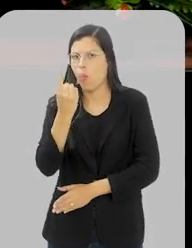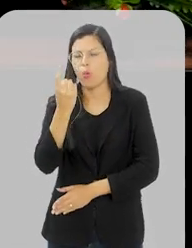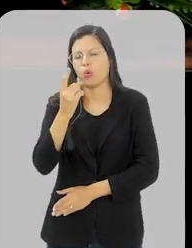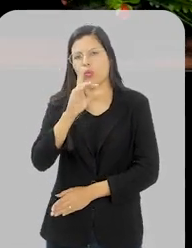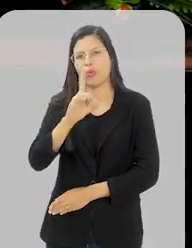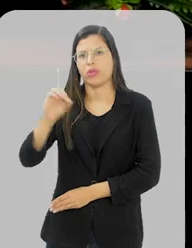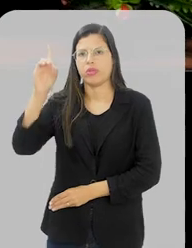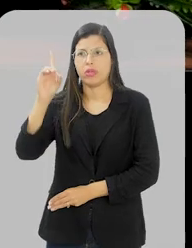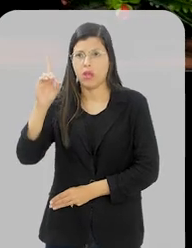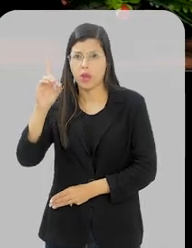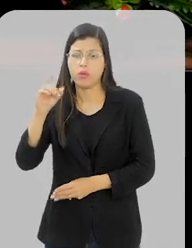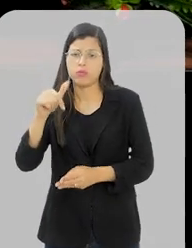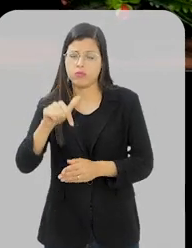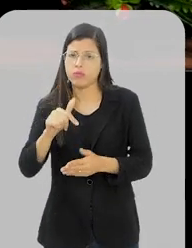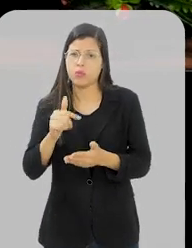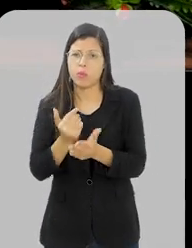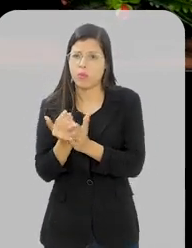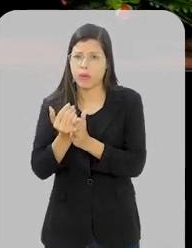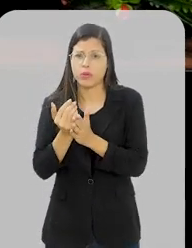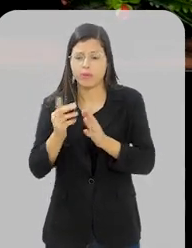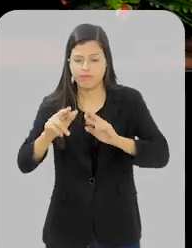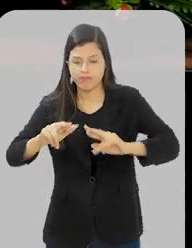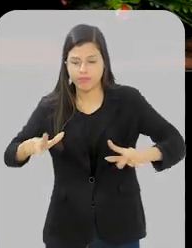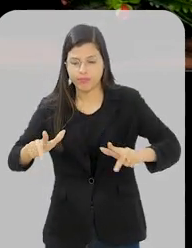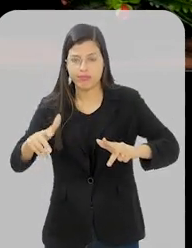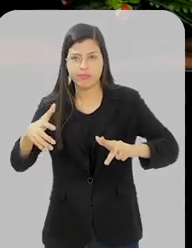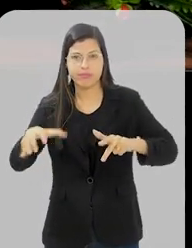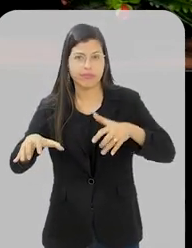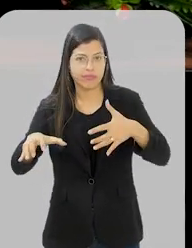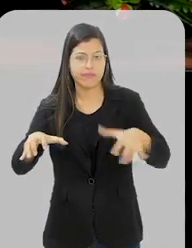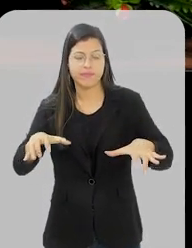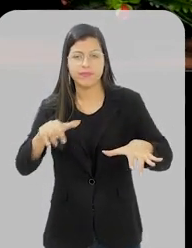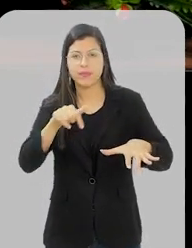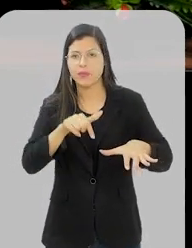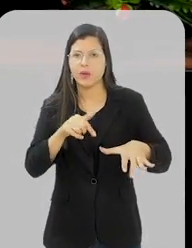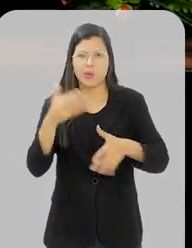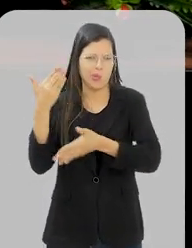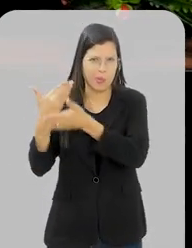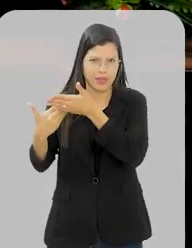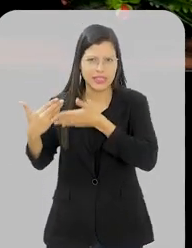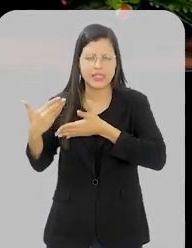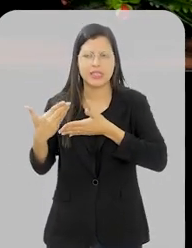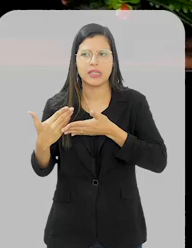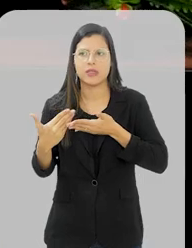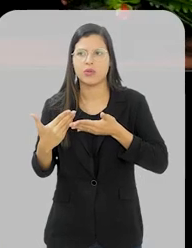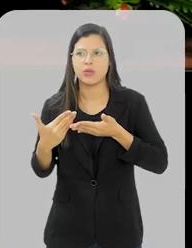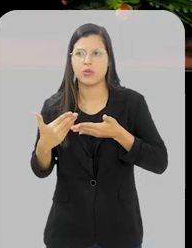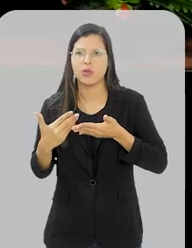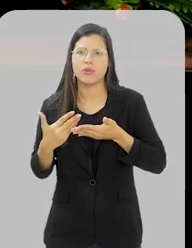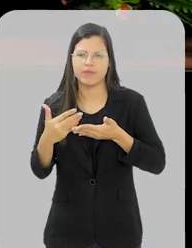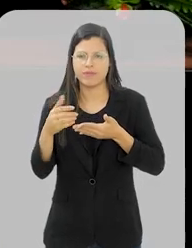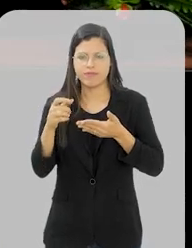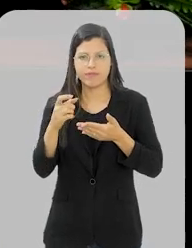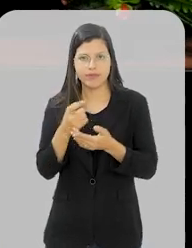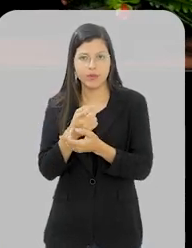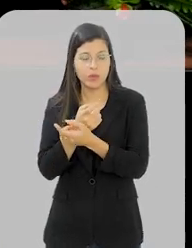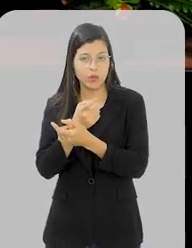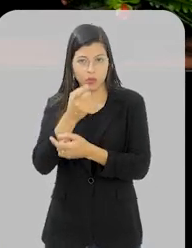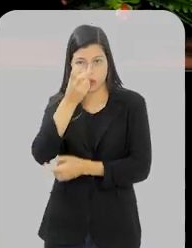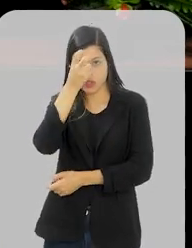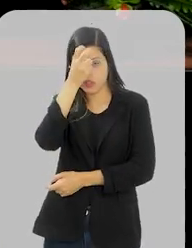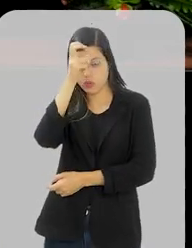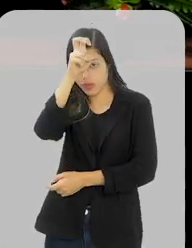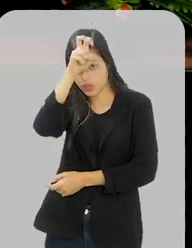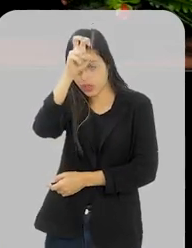início um disenso entre o que predominavam na na na er antiga né lá na época do Egito então